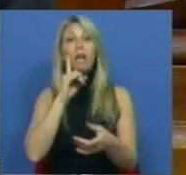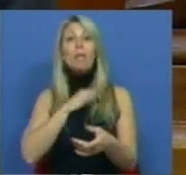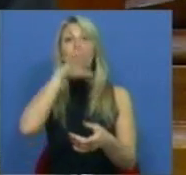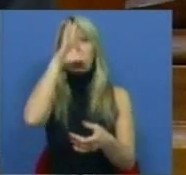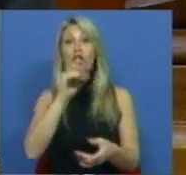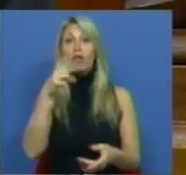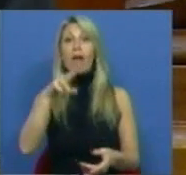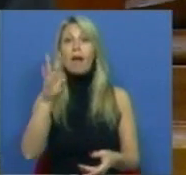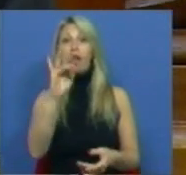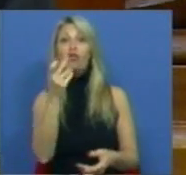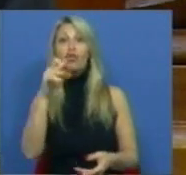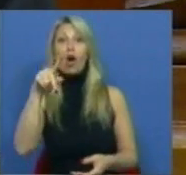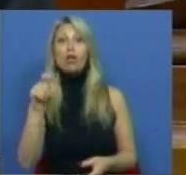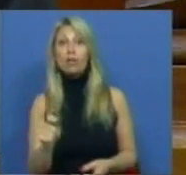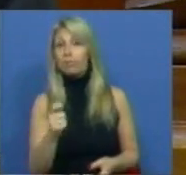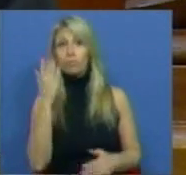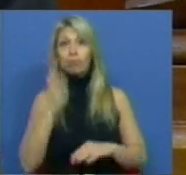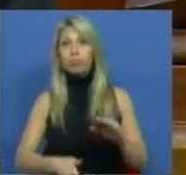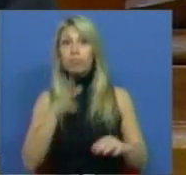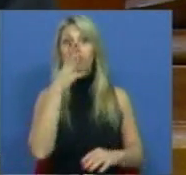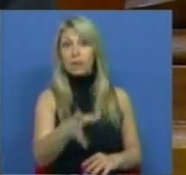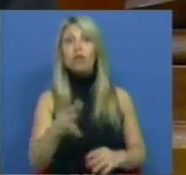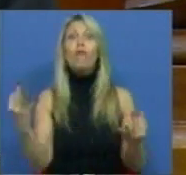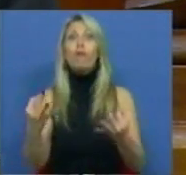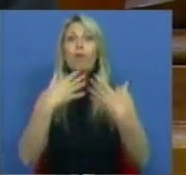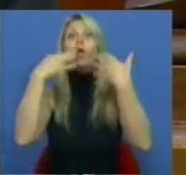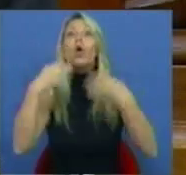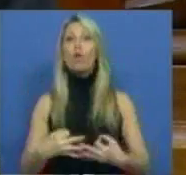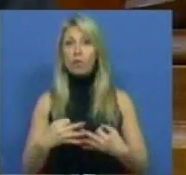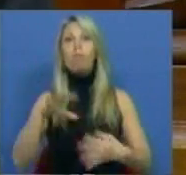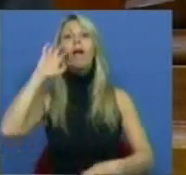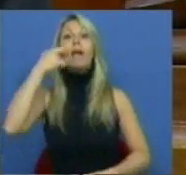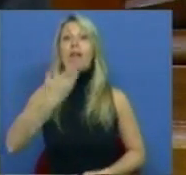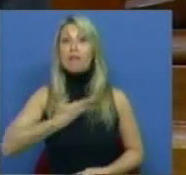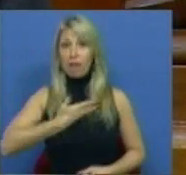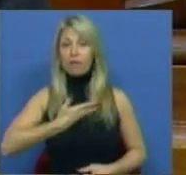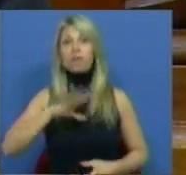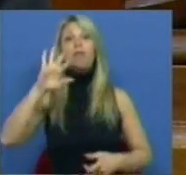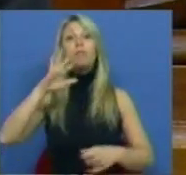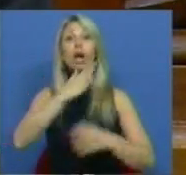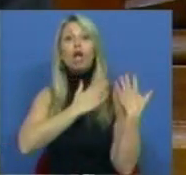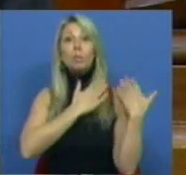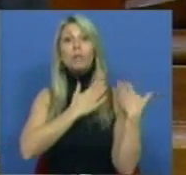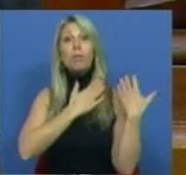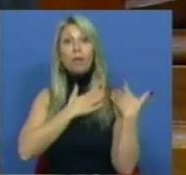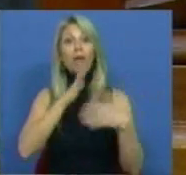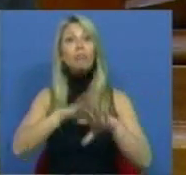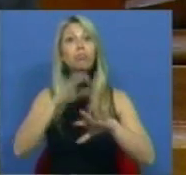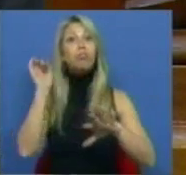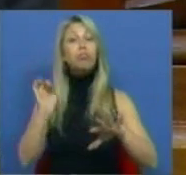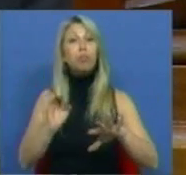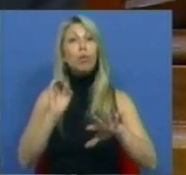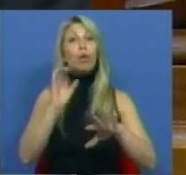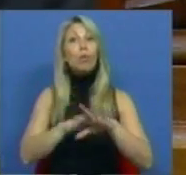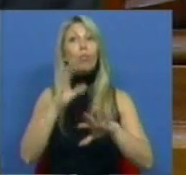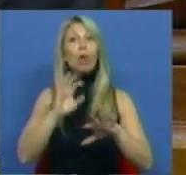o dedo na ferida e confirmou que o déficit é de responsabilidade do subfinanciamento a que